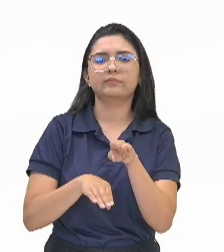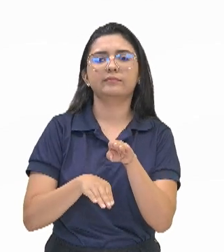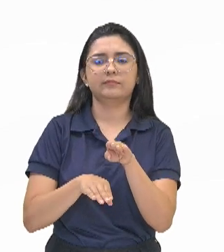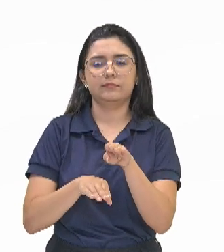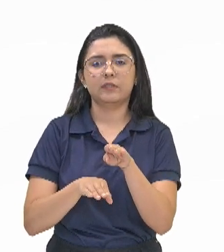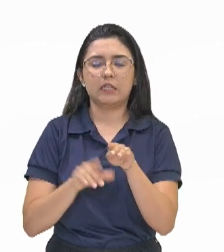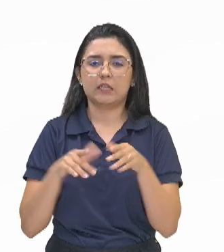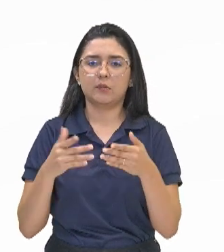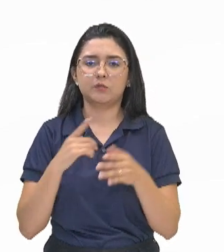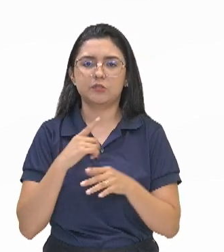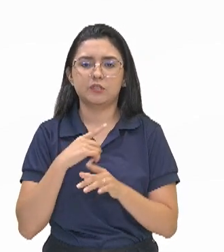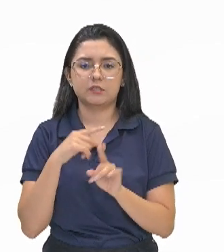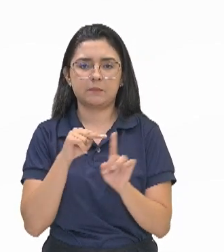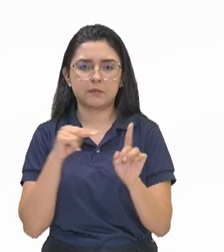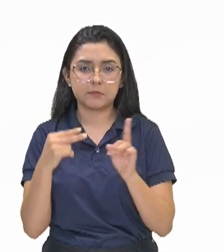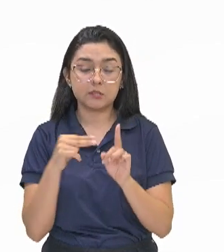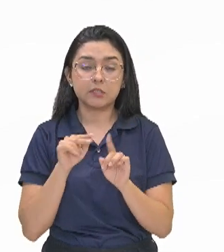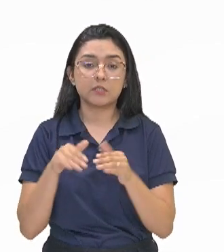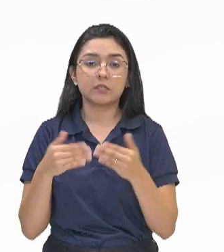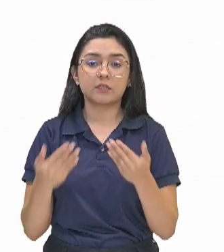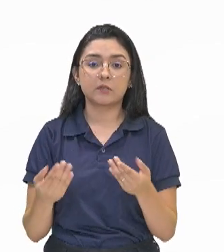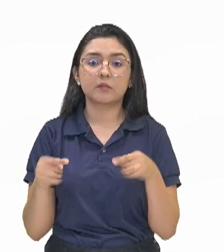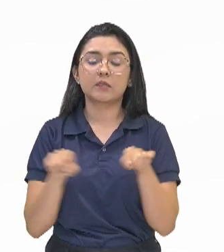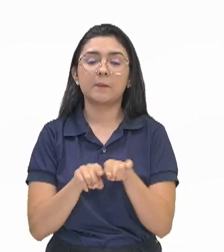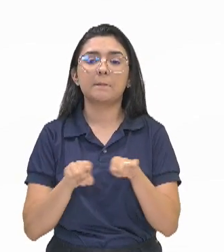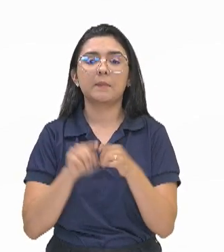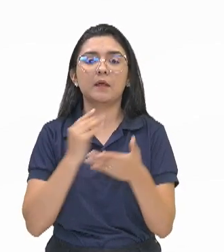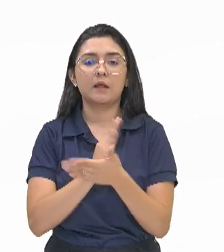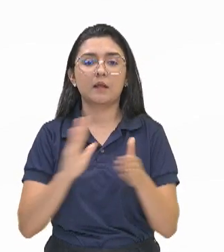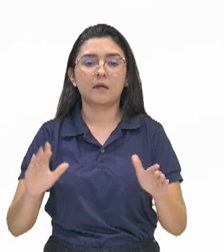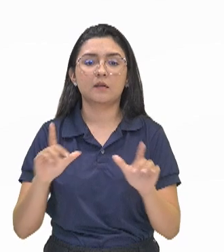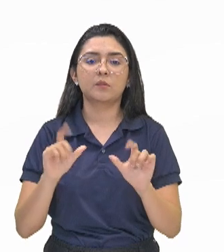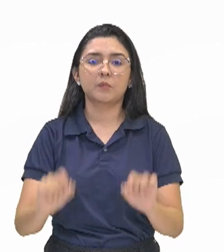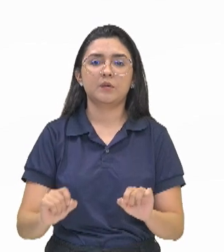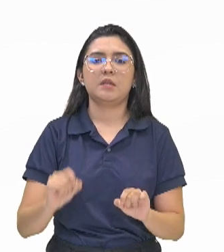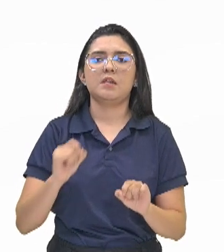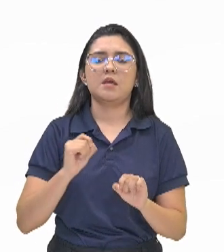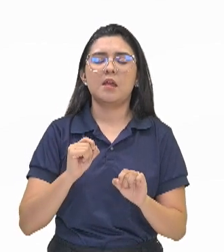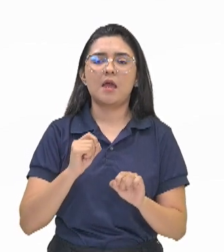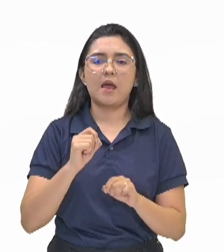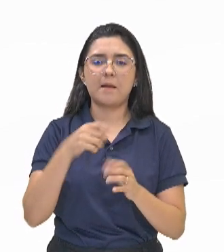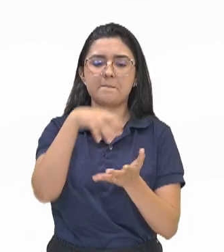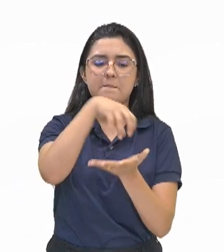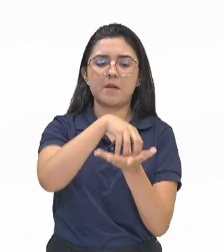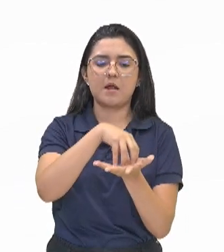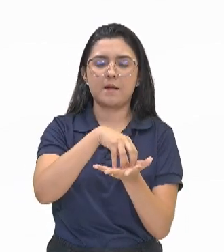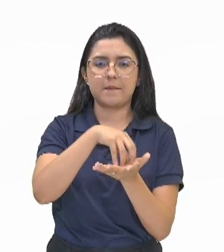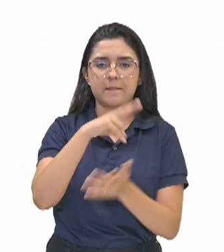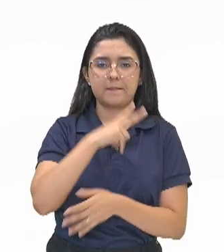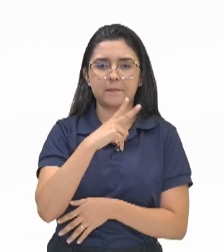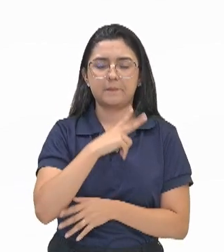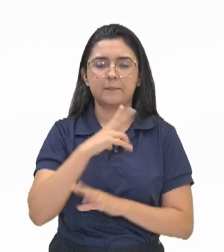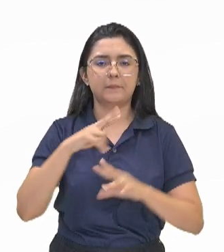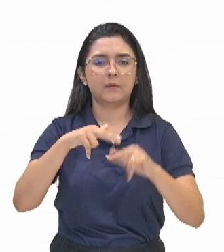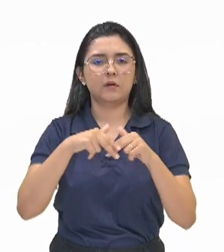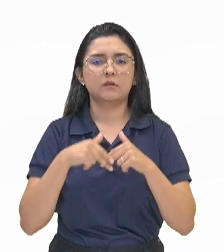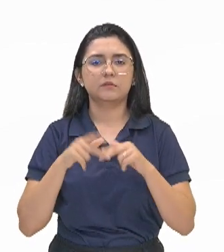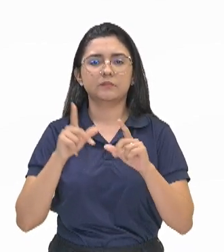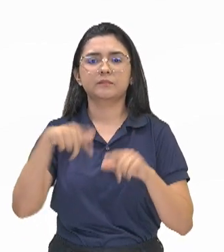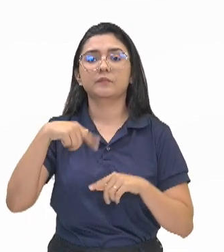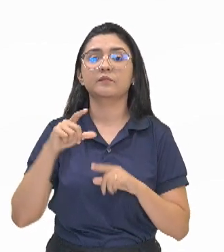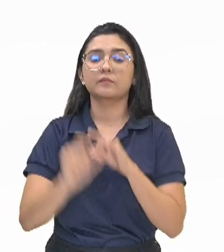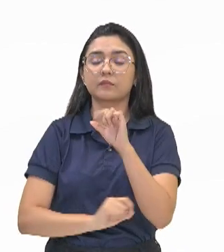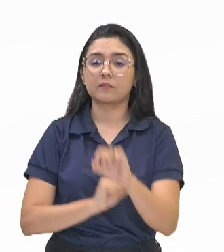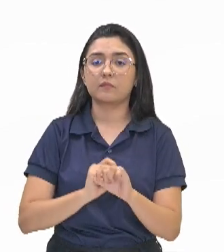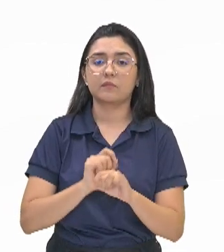olhar. E junto com isso, a abolição da propriedade privada, porque a causa de tudo isso